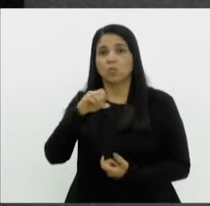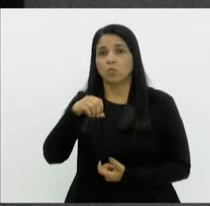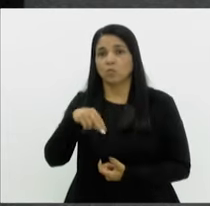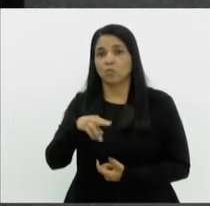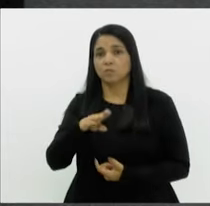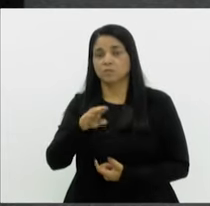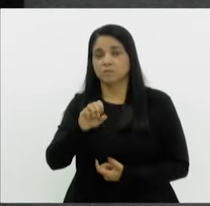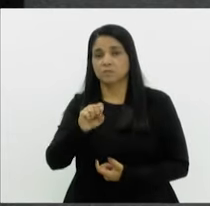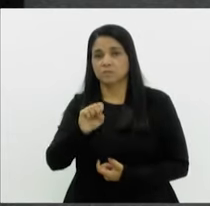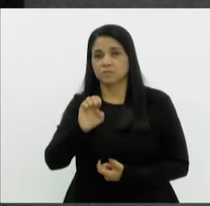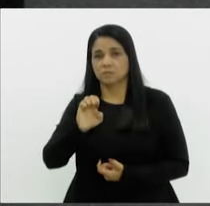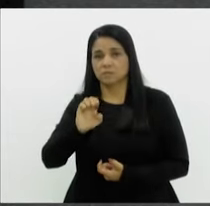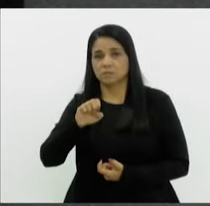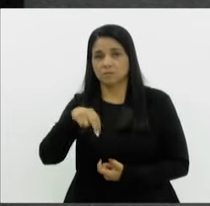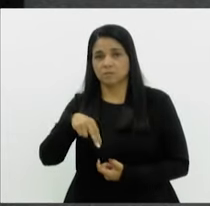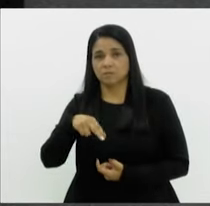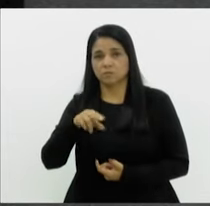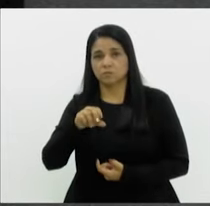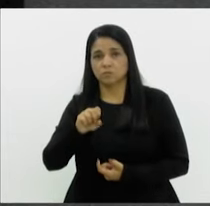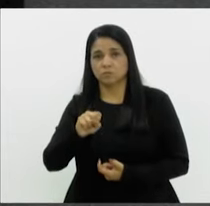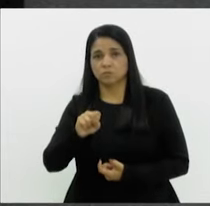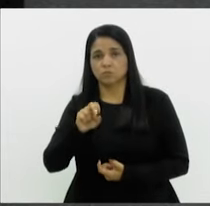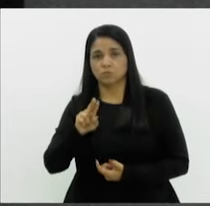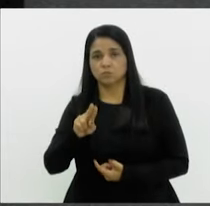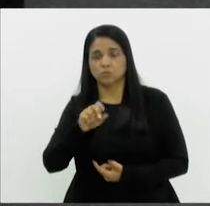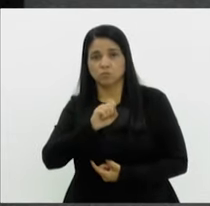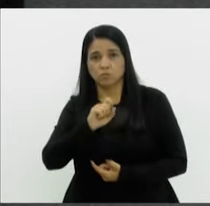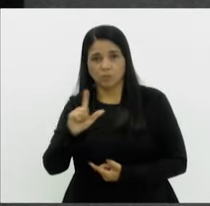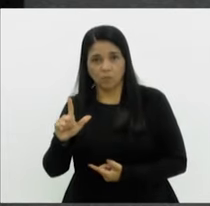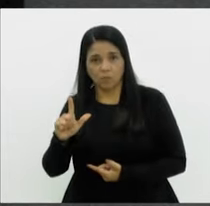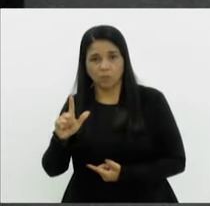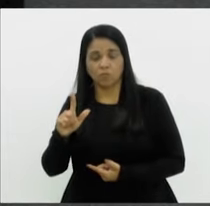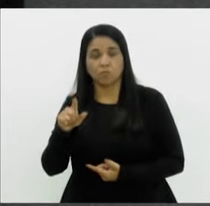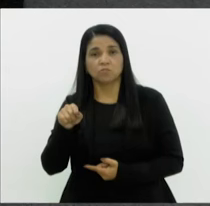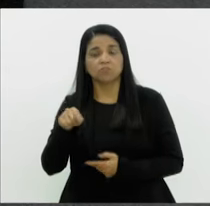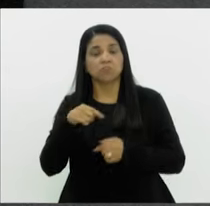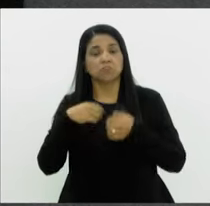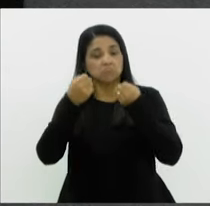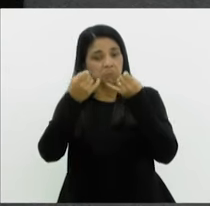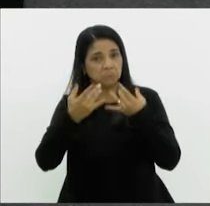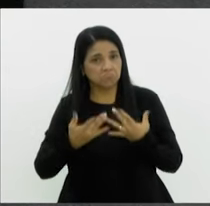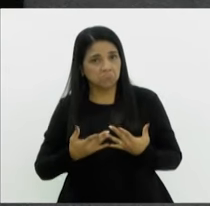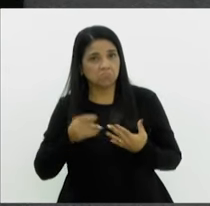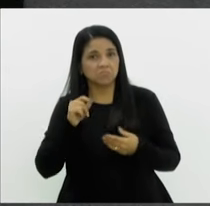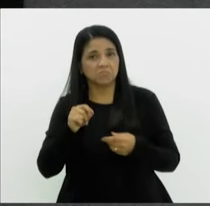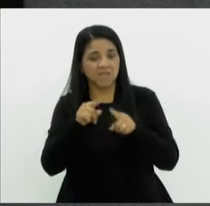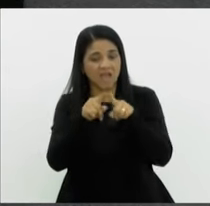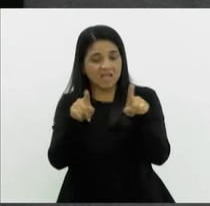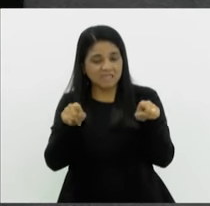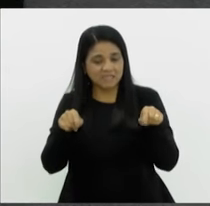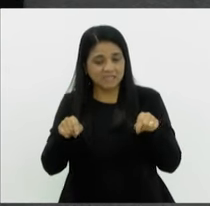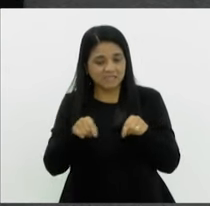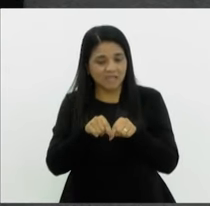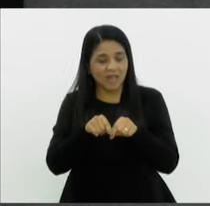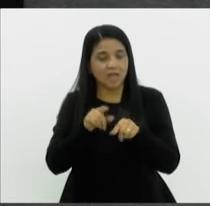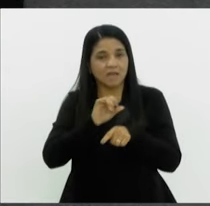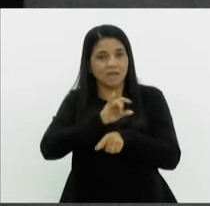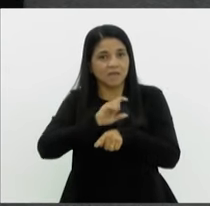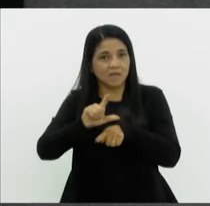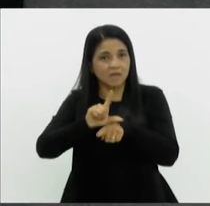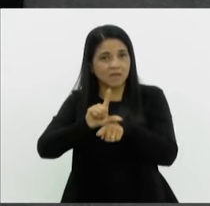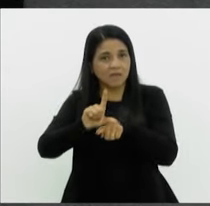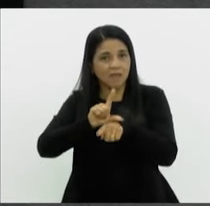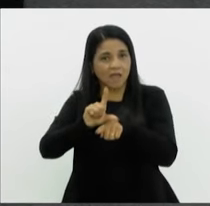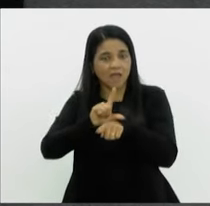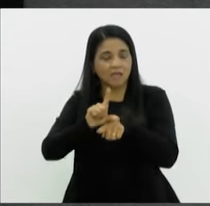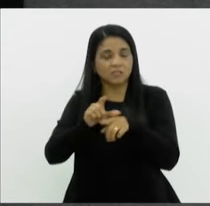presidente, deputado Rodrigo Bacelar, porque relatou o trabalho da Sala Lilás, da Comissão de Defesa dos Direitos